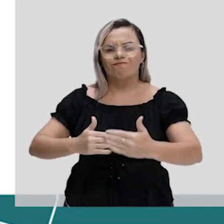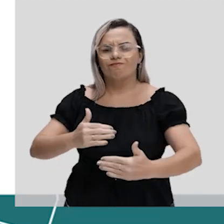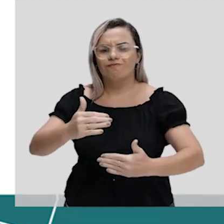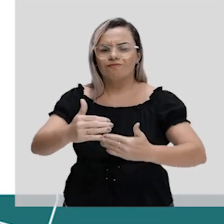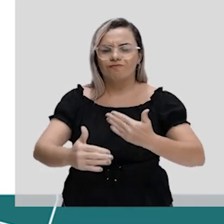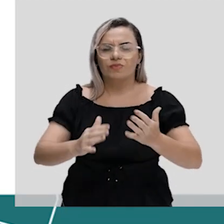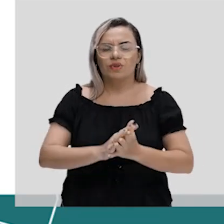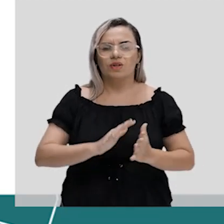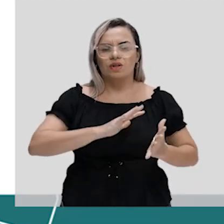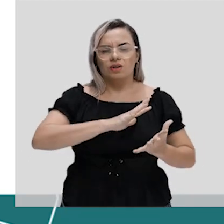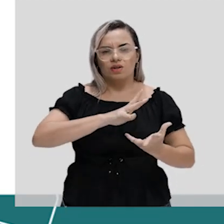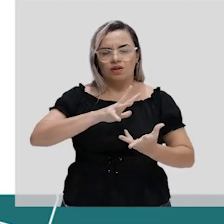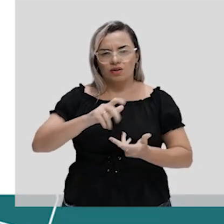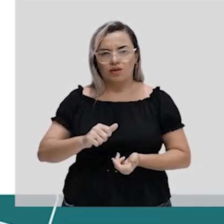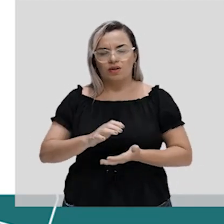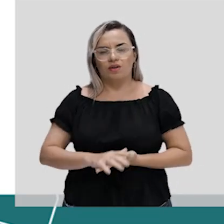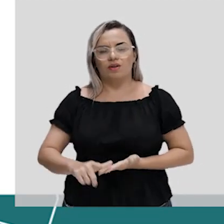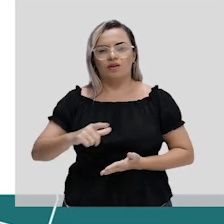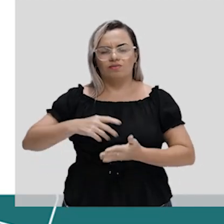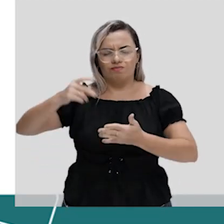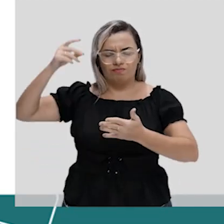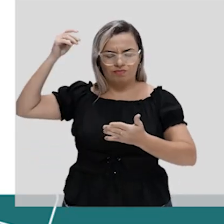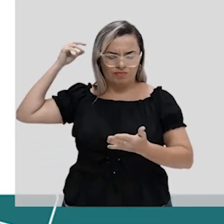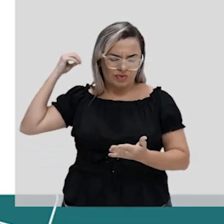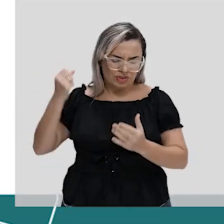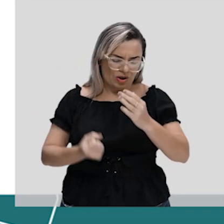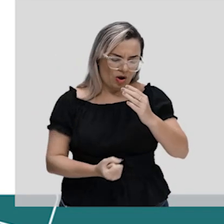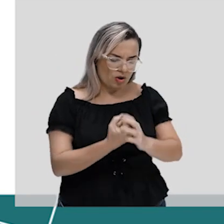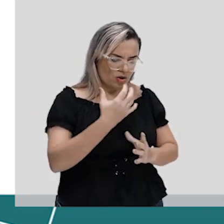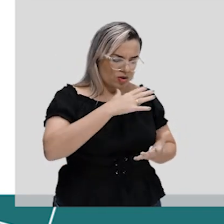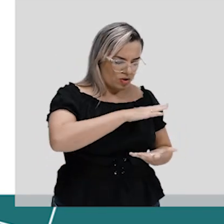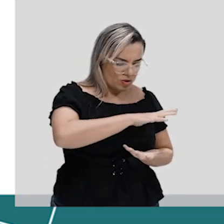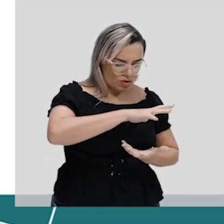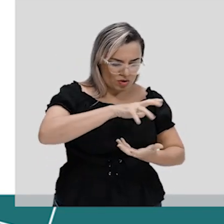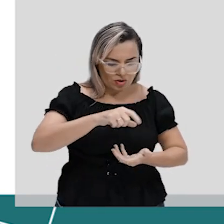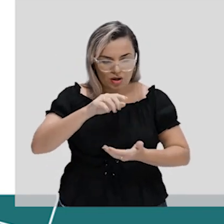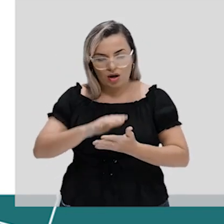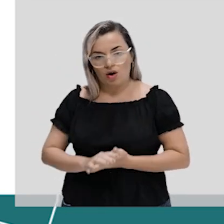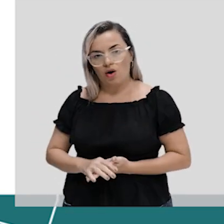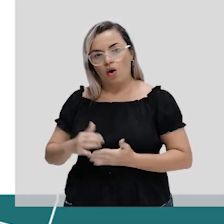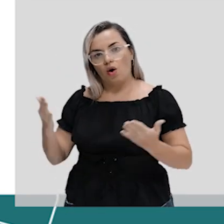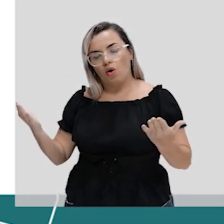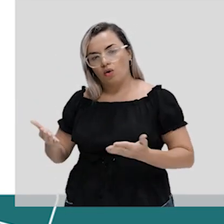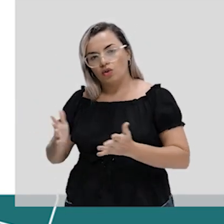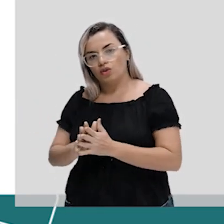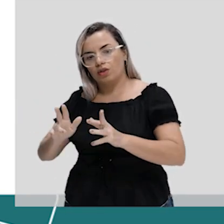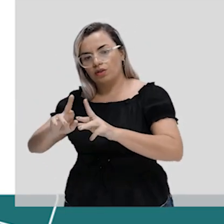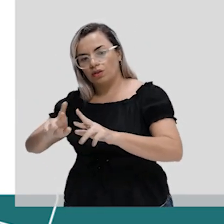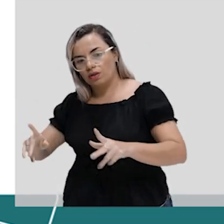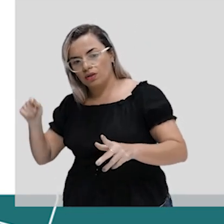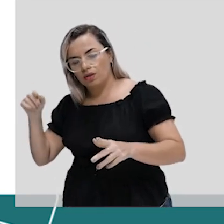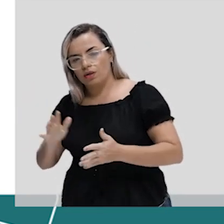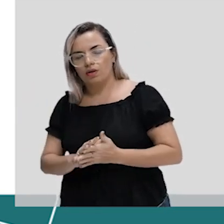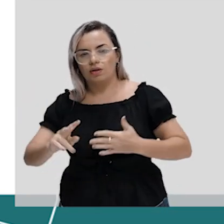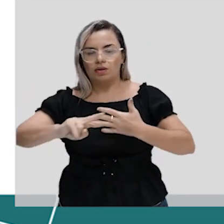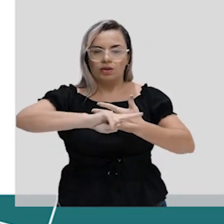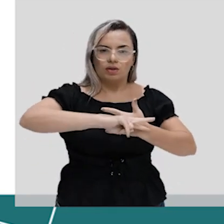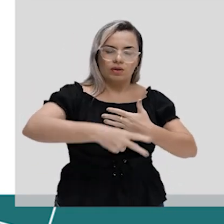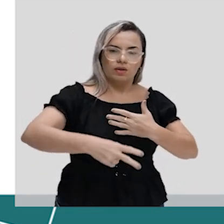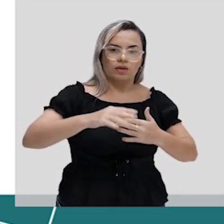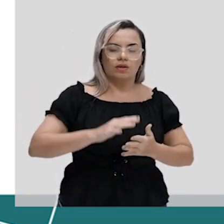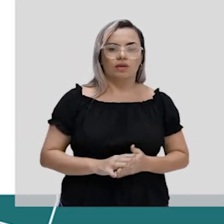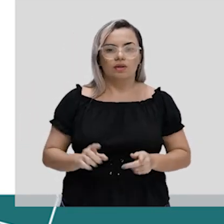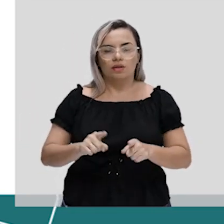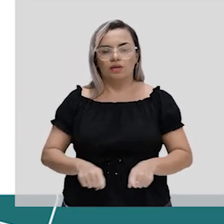existiu lá no início do seu processo de formação é totalmente diferente do planeta Terra atual. E, consequentemente, ele é